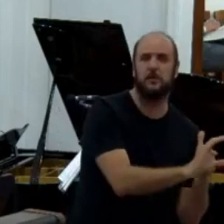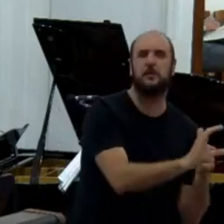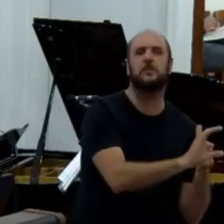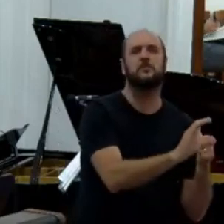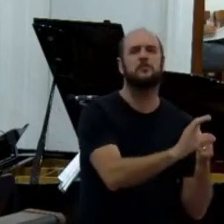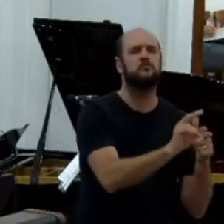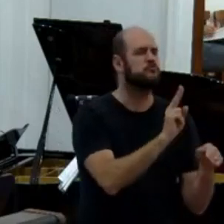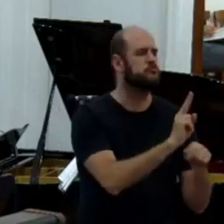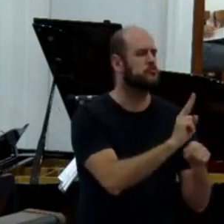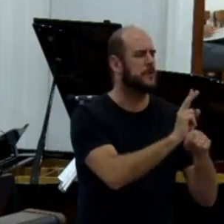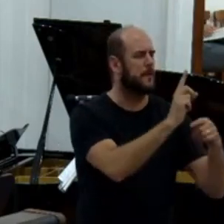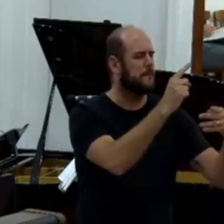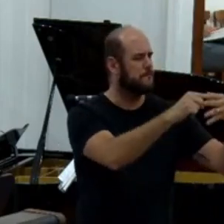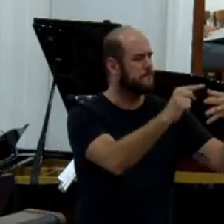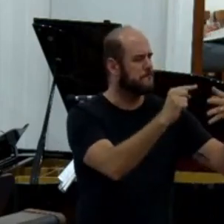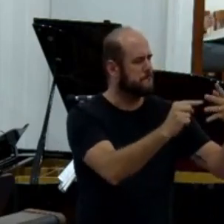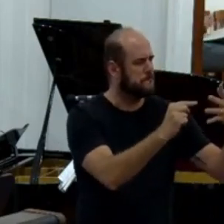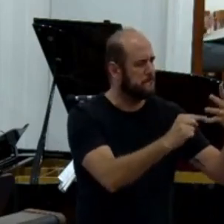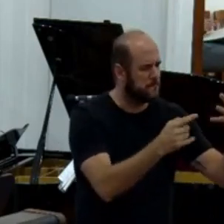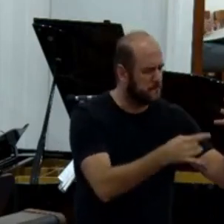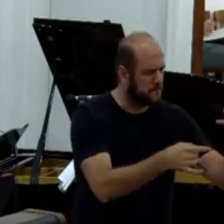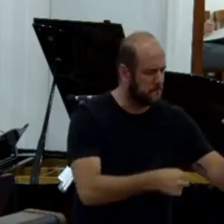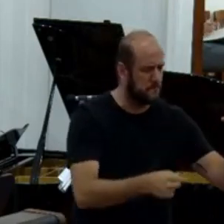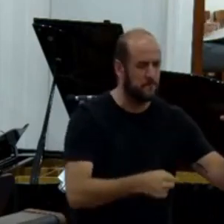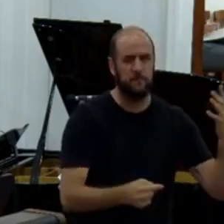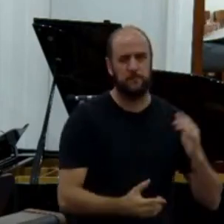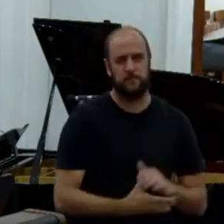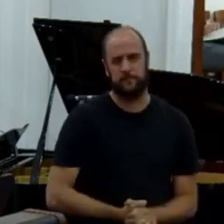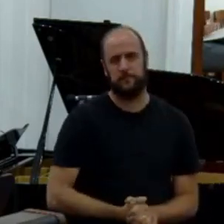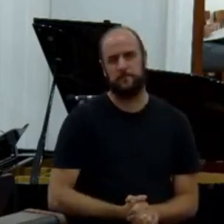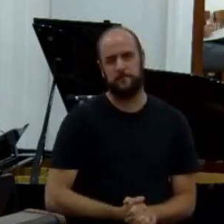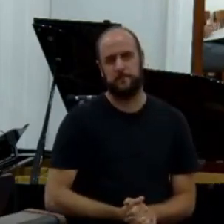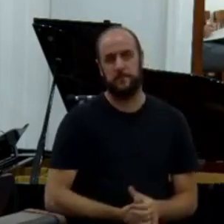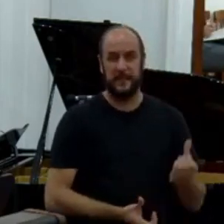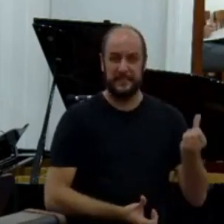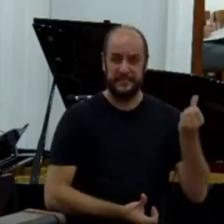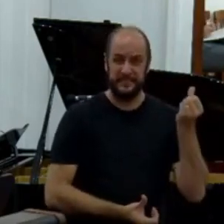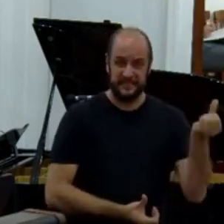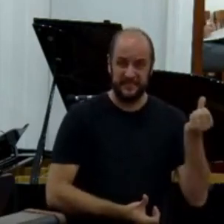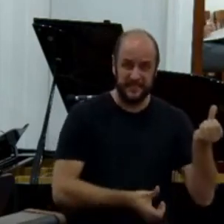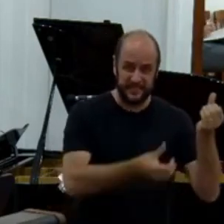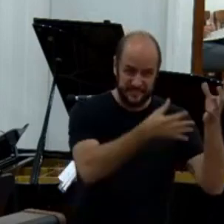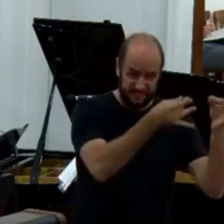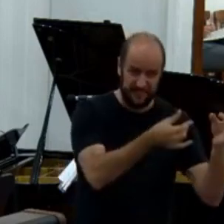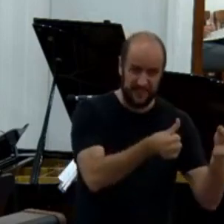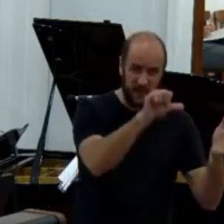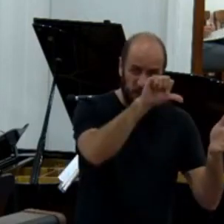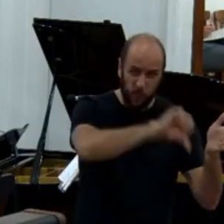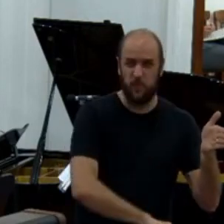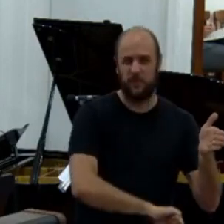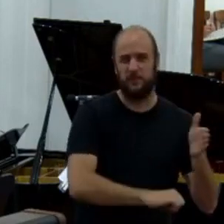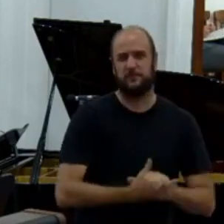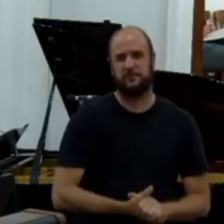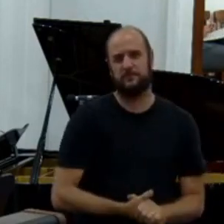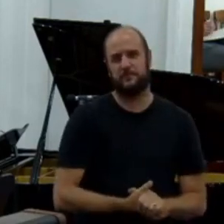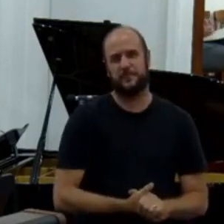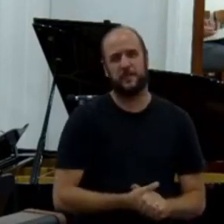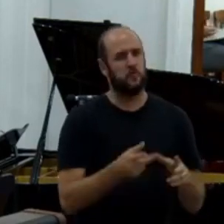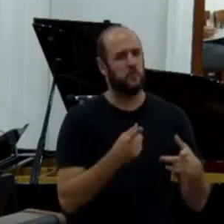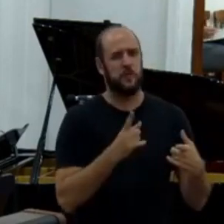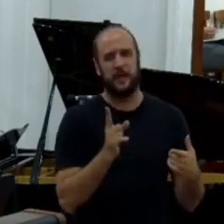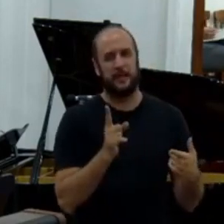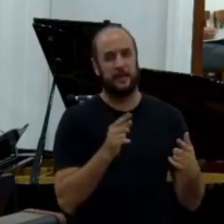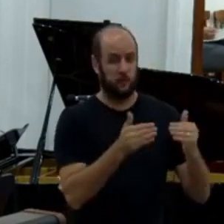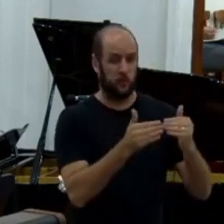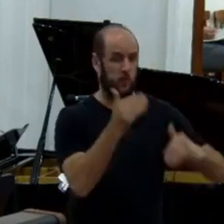sendo tratados. Esta é a 6ª característica negativa, ou seja, daquilo que não é